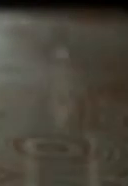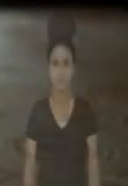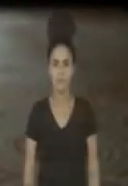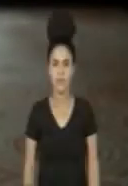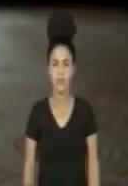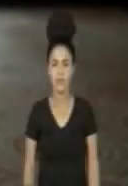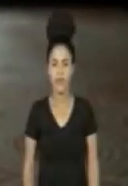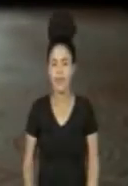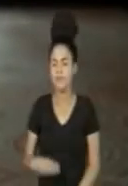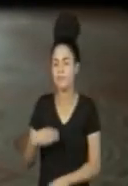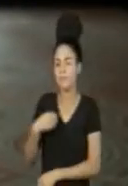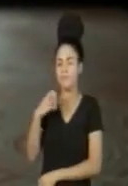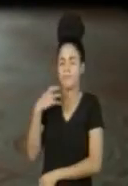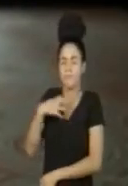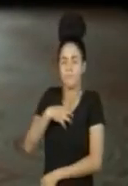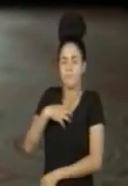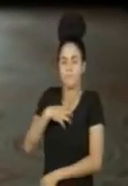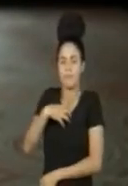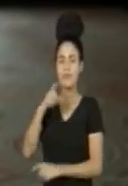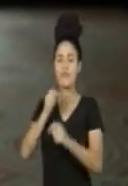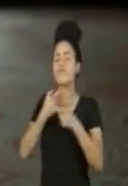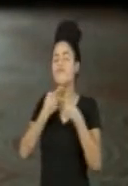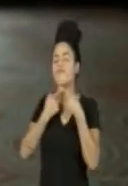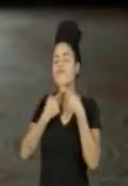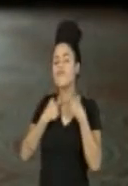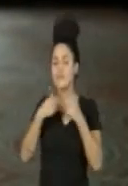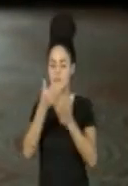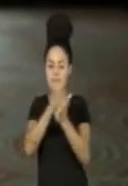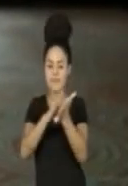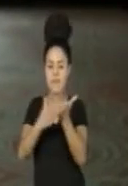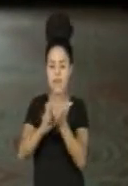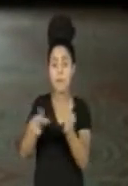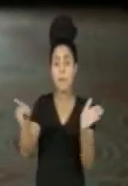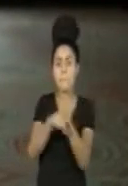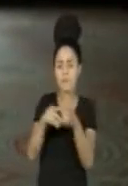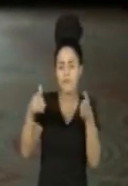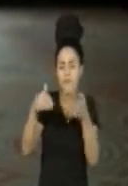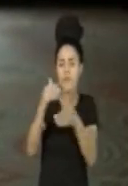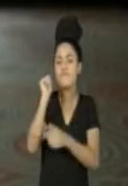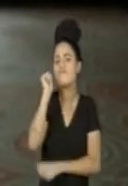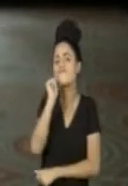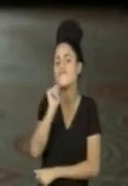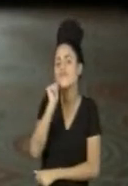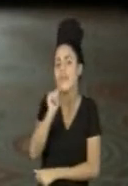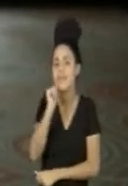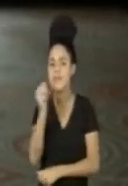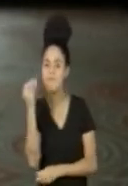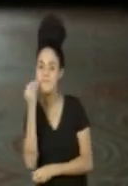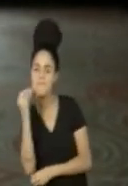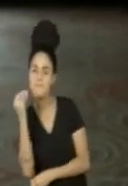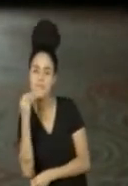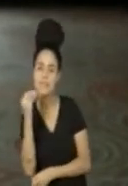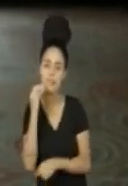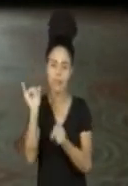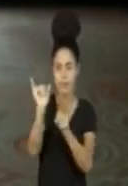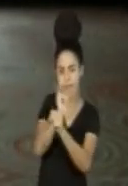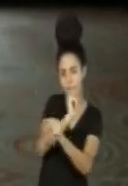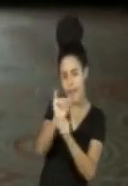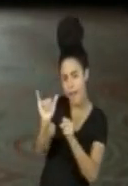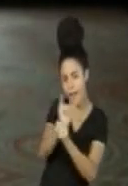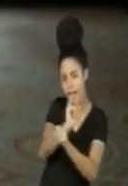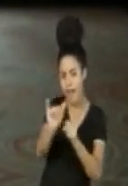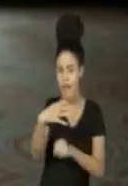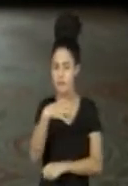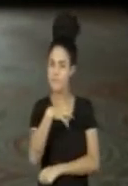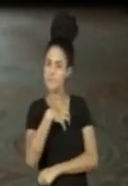Eu tinha muita vontade de trazer esse tema, o samba das moças. Aí foi costura, fui costurando, chamei a Adriana Lessa, chamei